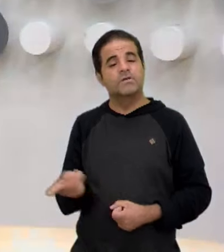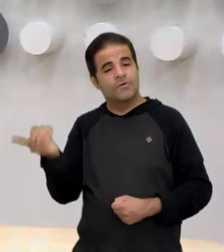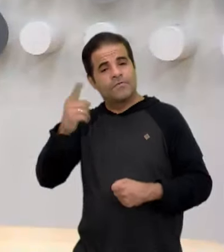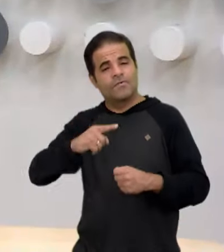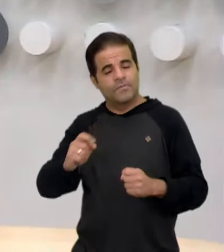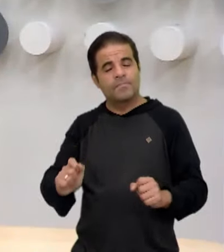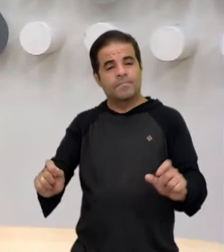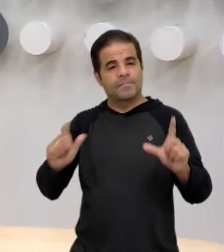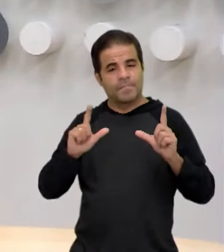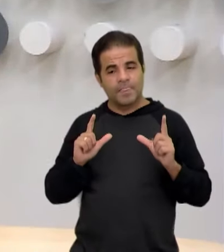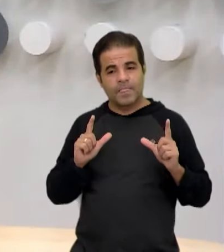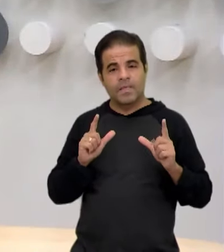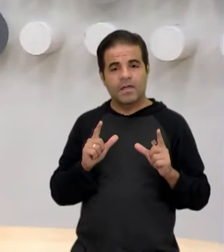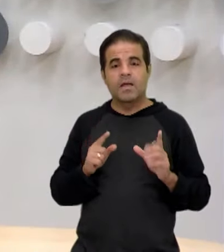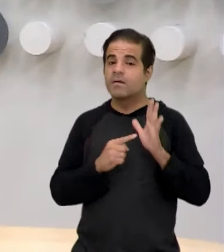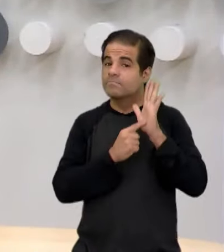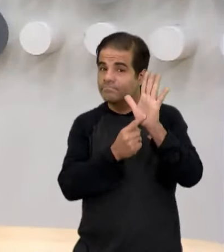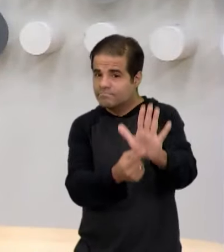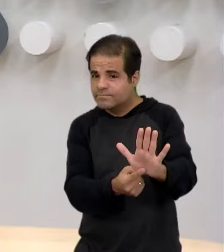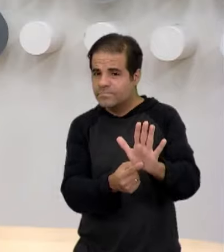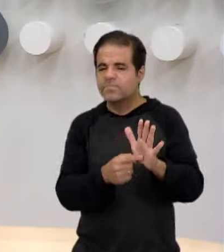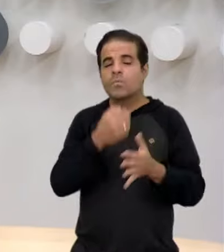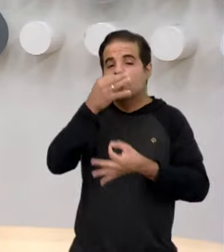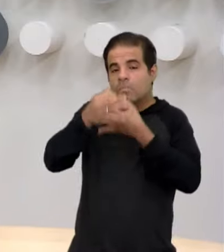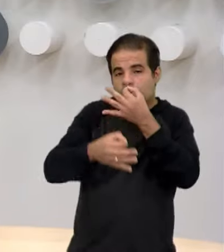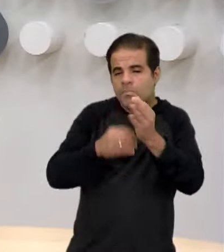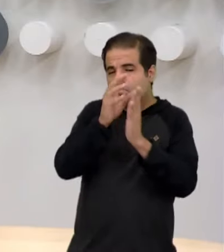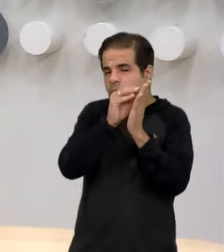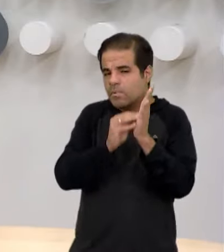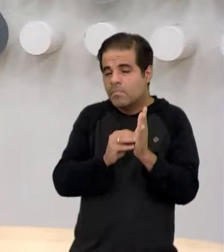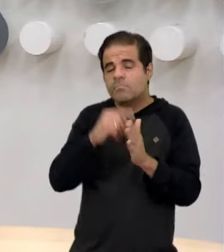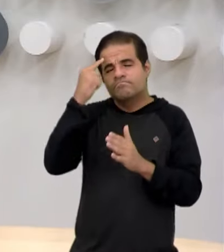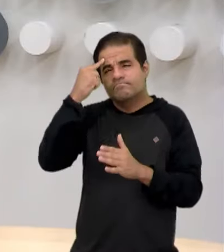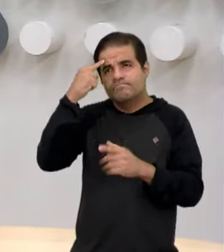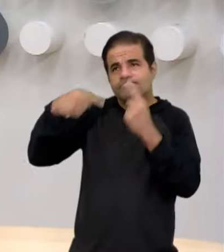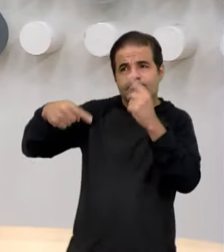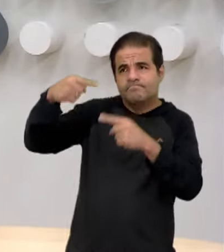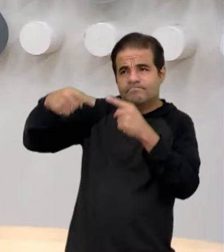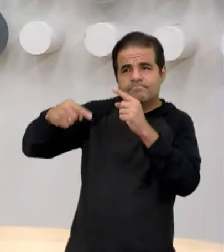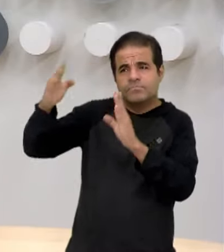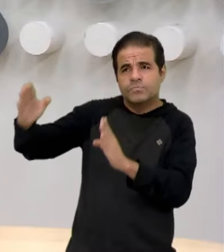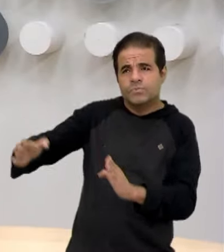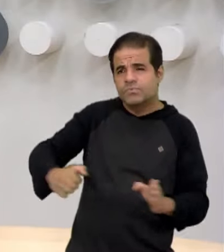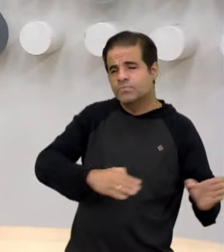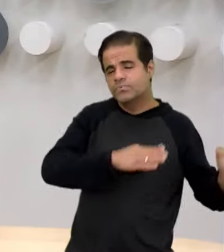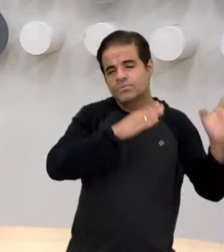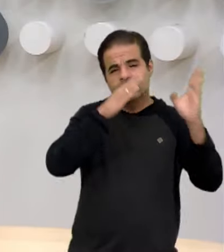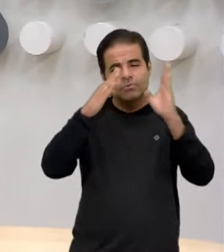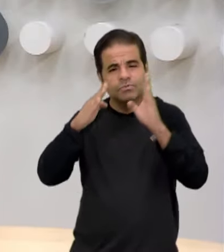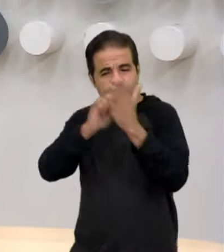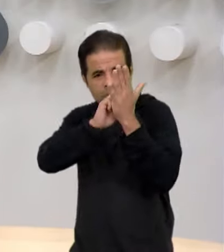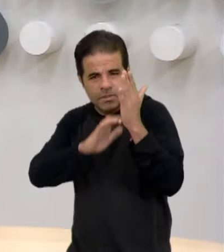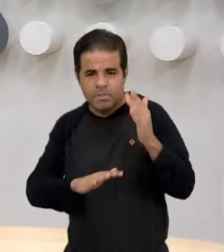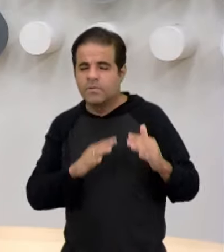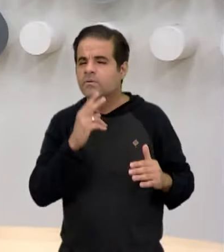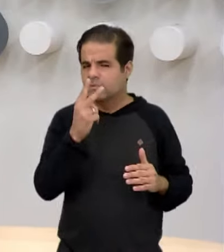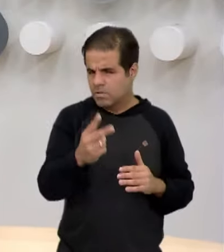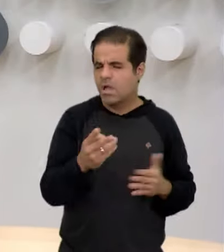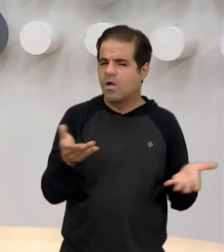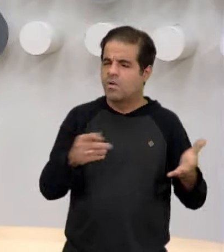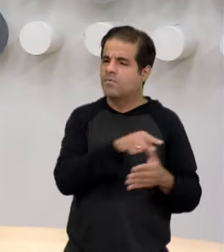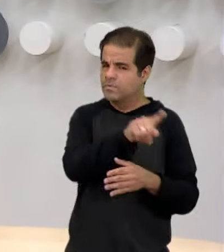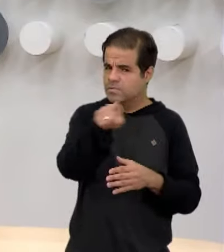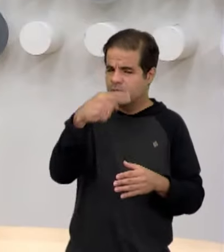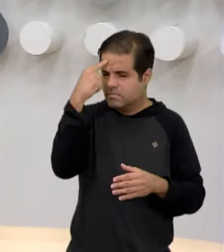mim? Apresentem os conteúdos que vocês trabalharam ao longo aí da atividade 2. Esse é o momento de